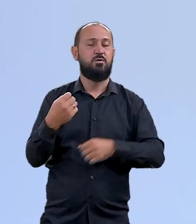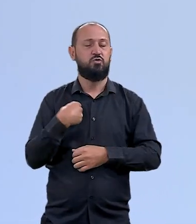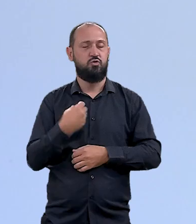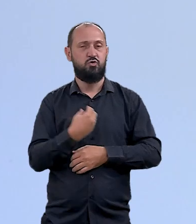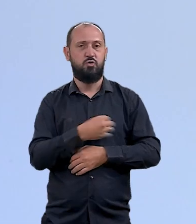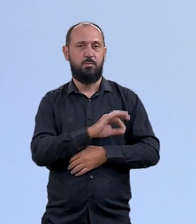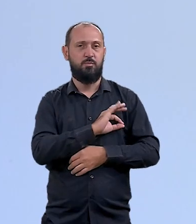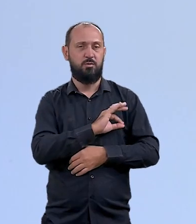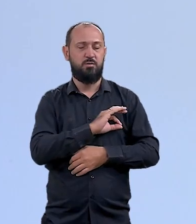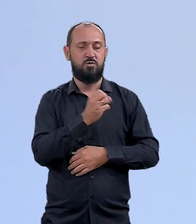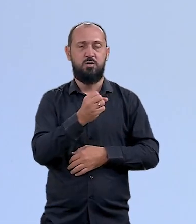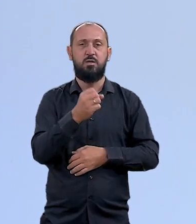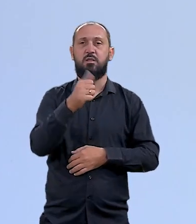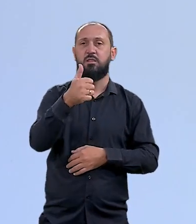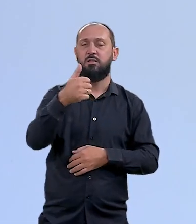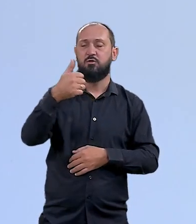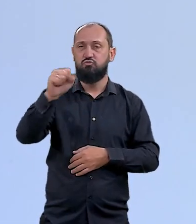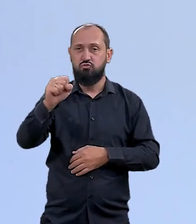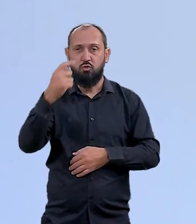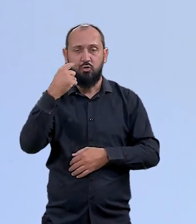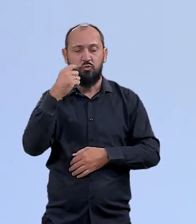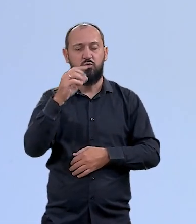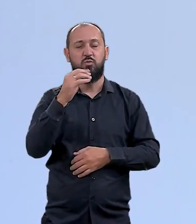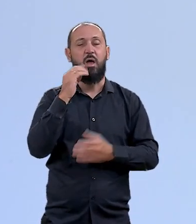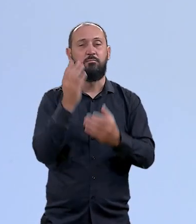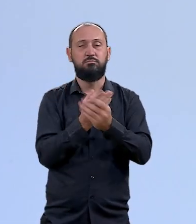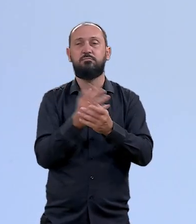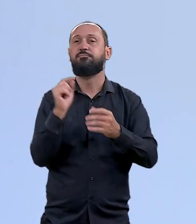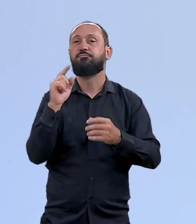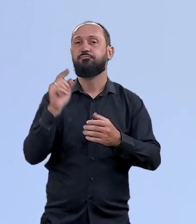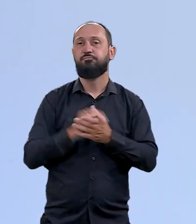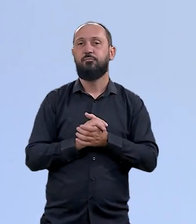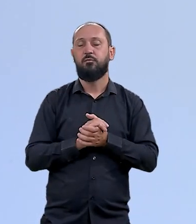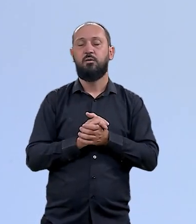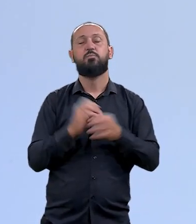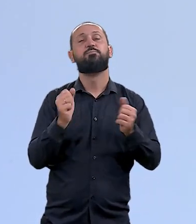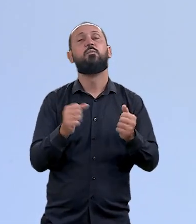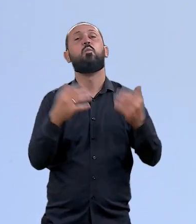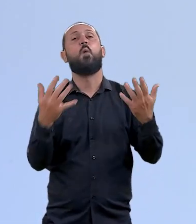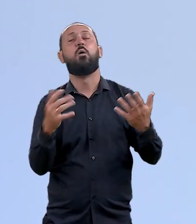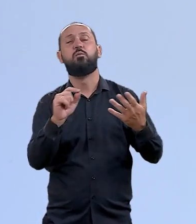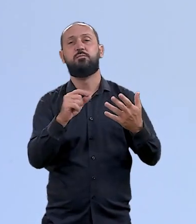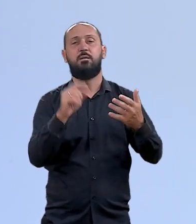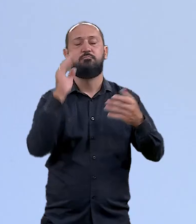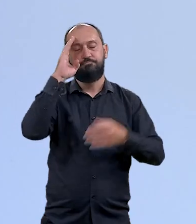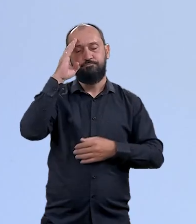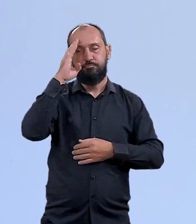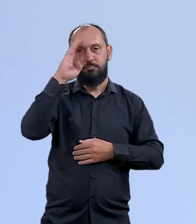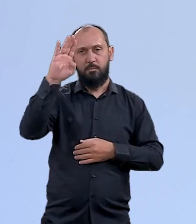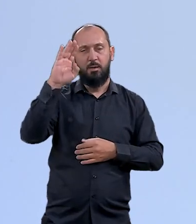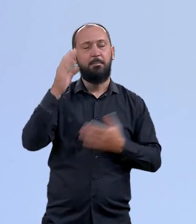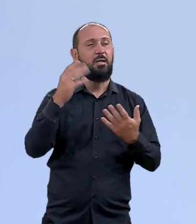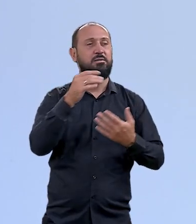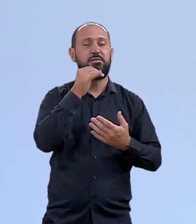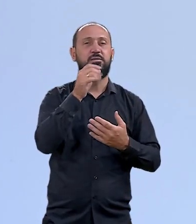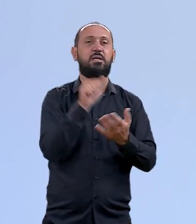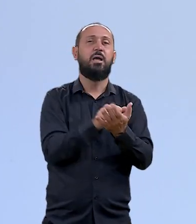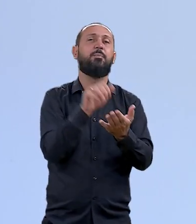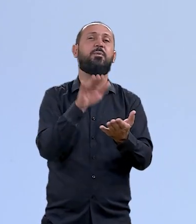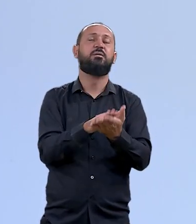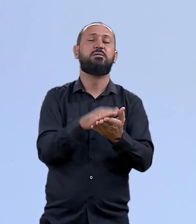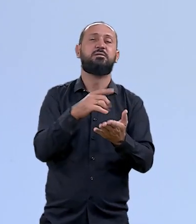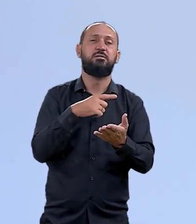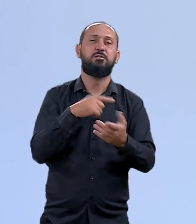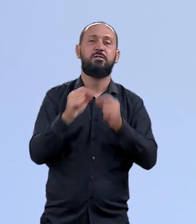em determinadas situações, claro. Dentro do poder de polícia não cabe ao juiz aplicar astrente, que é a multa processual,